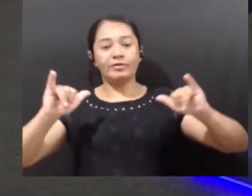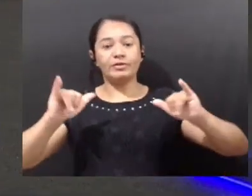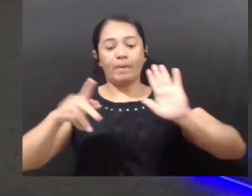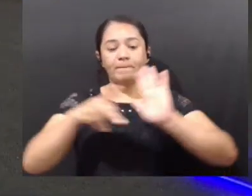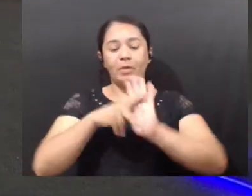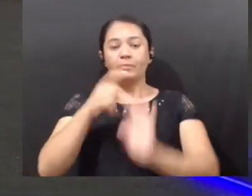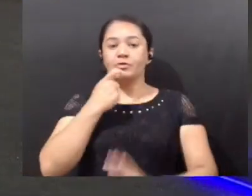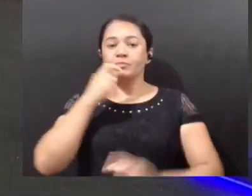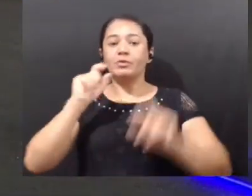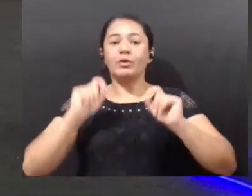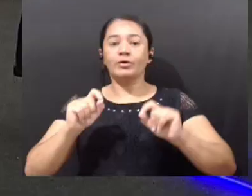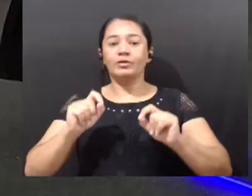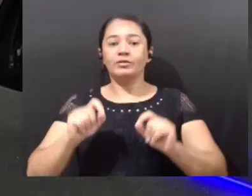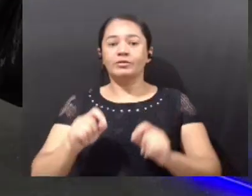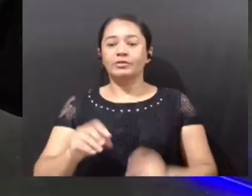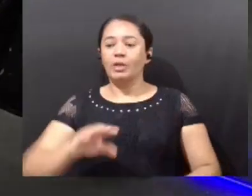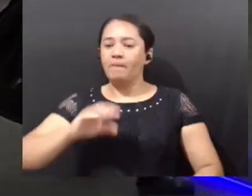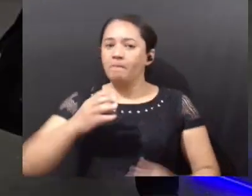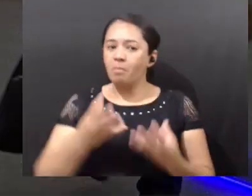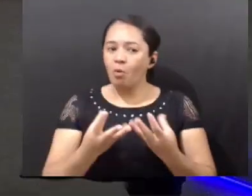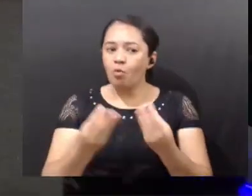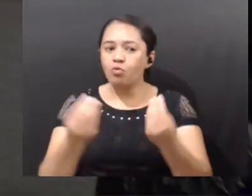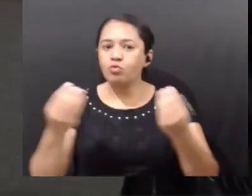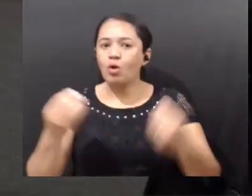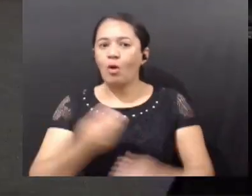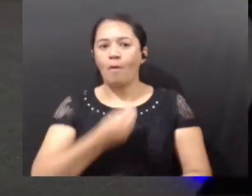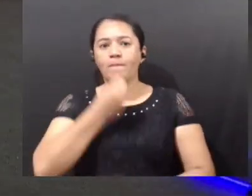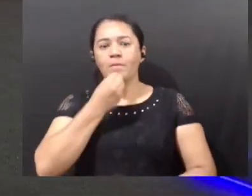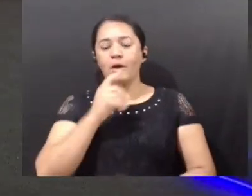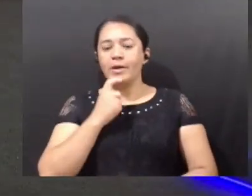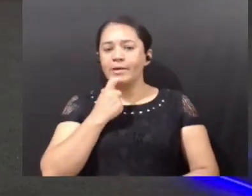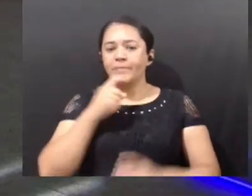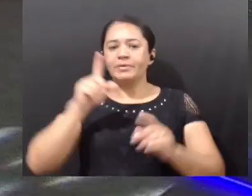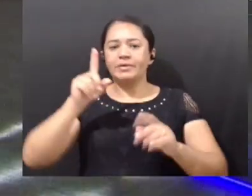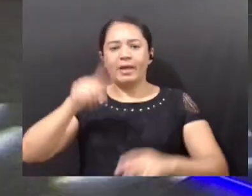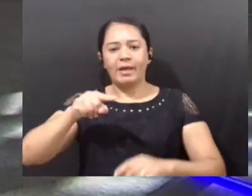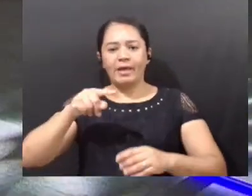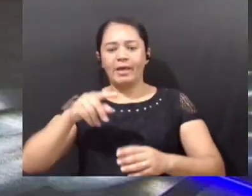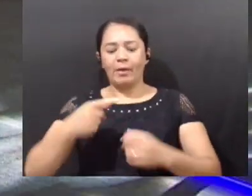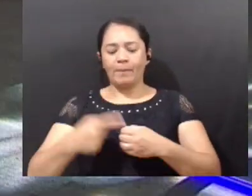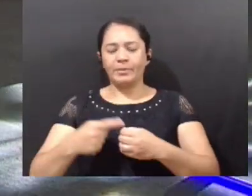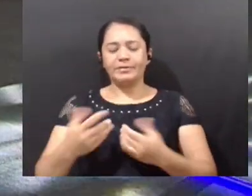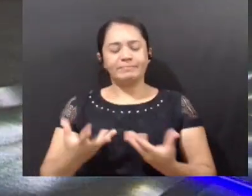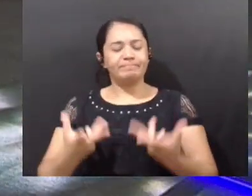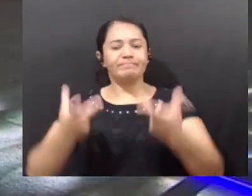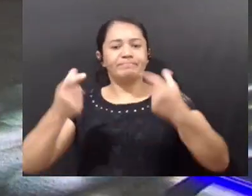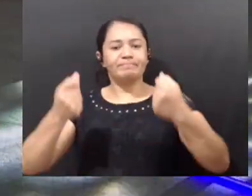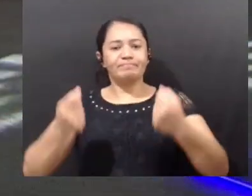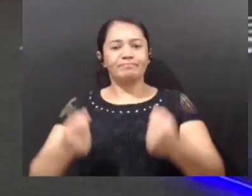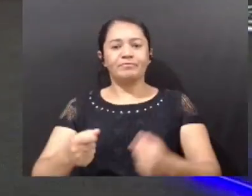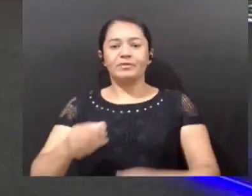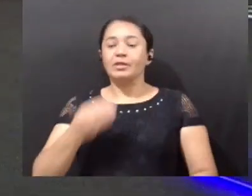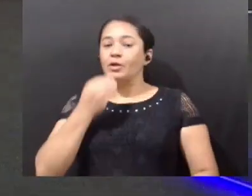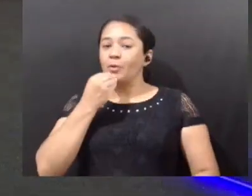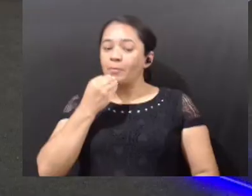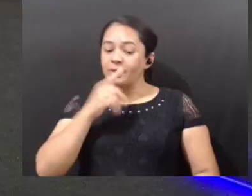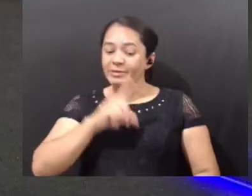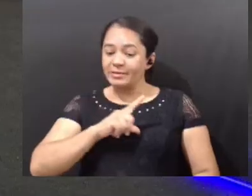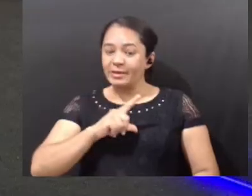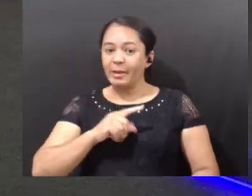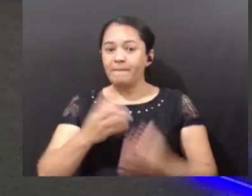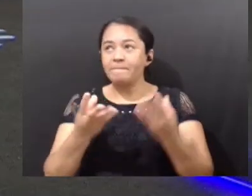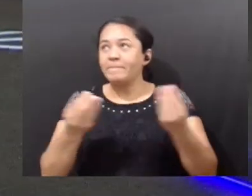muita oportunidade, né? Campinas é de fato uma cidade privilegiada, que tem oportunidade para muitas